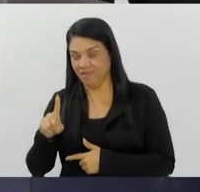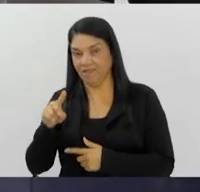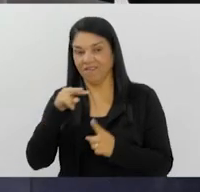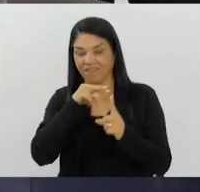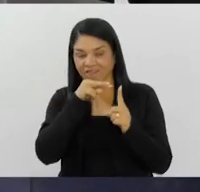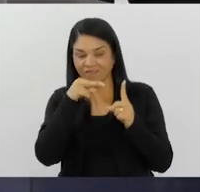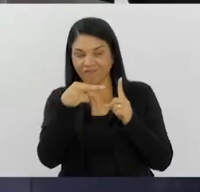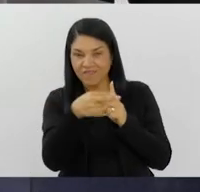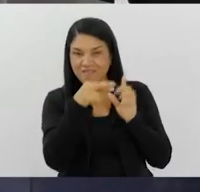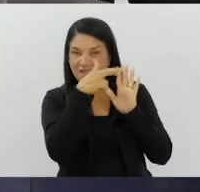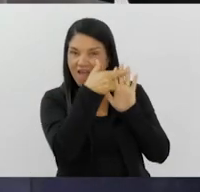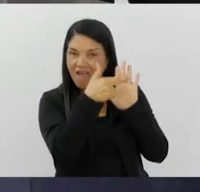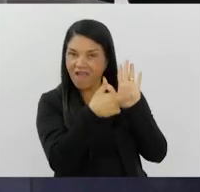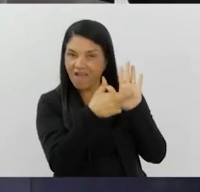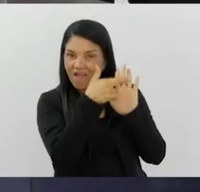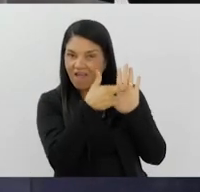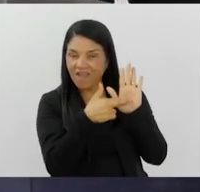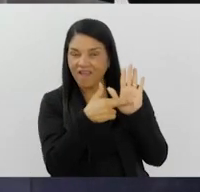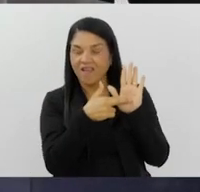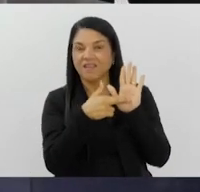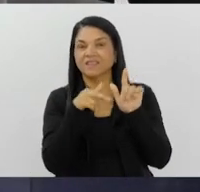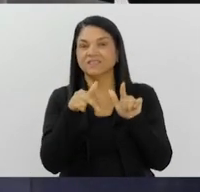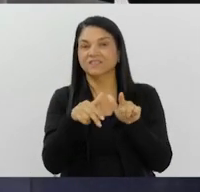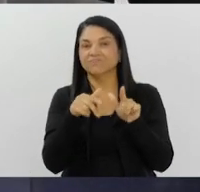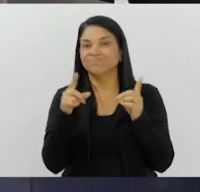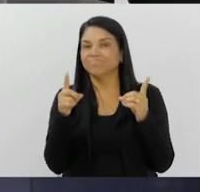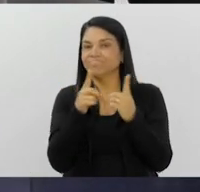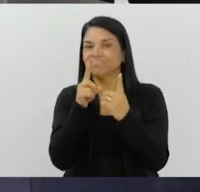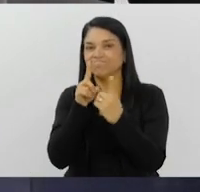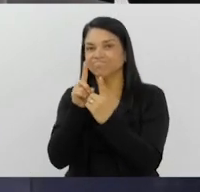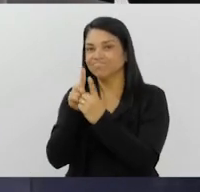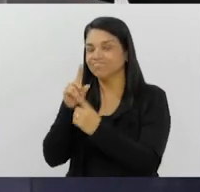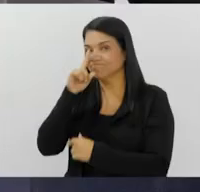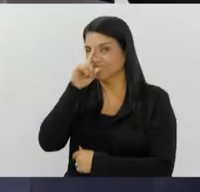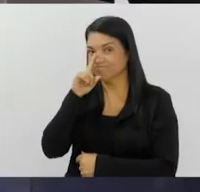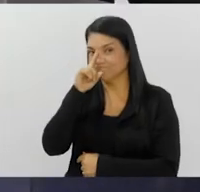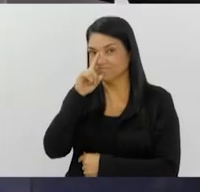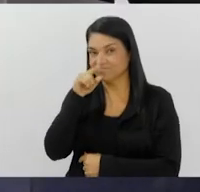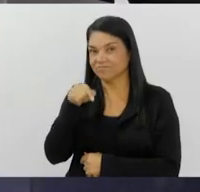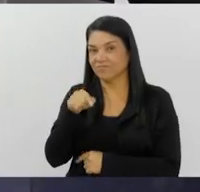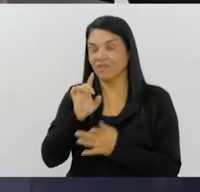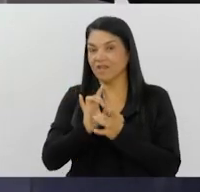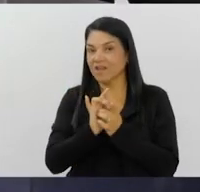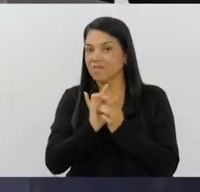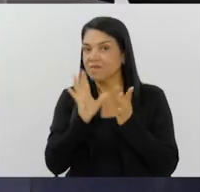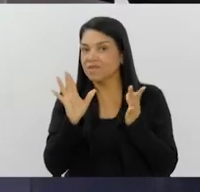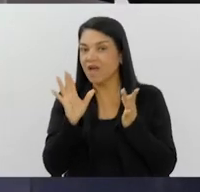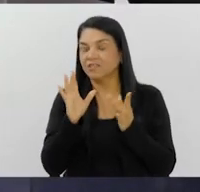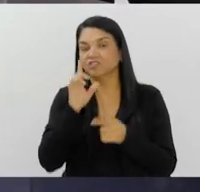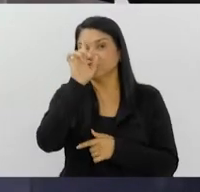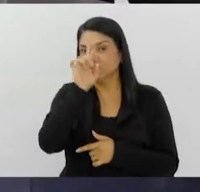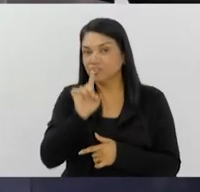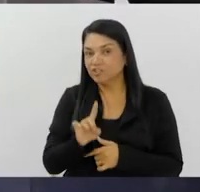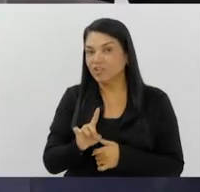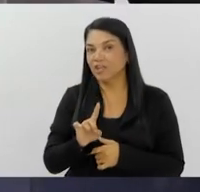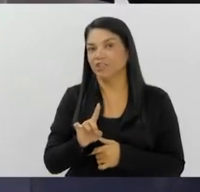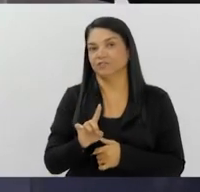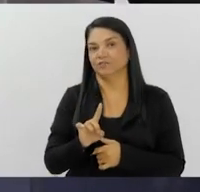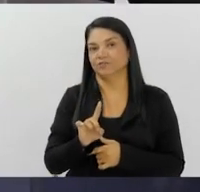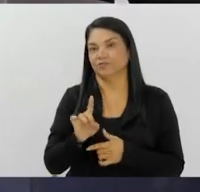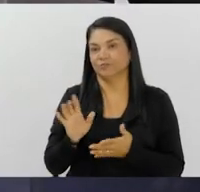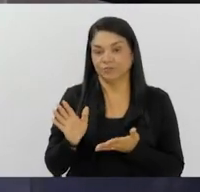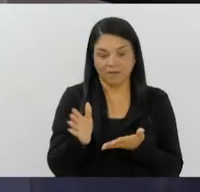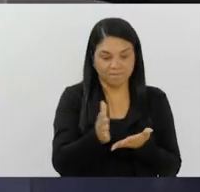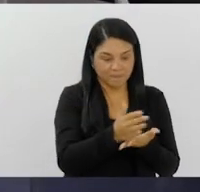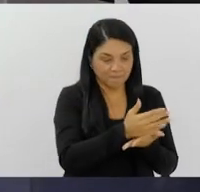eh eh tem uma abordagem melhor dizendo de riscos de riscos há liberdades e direitos fundamentais quando houver o tratamento de dados